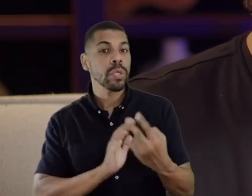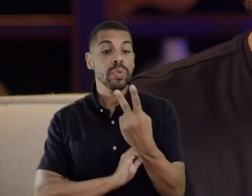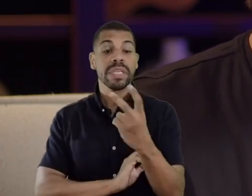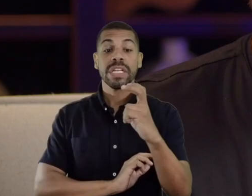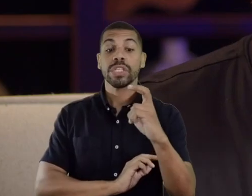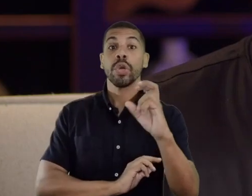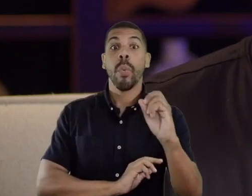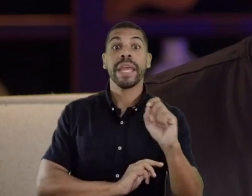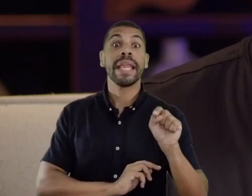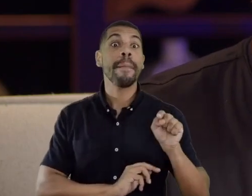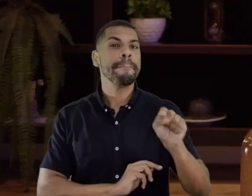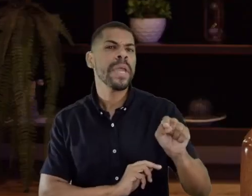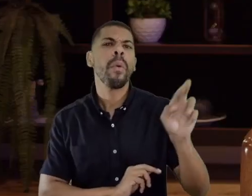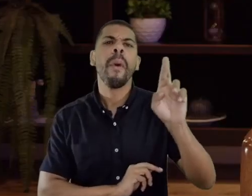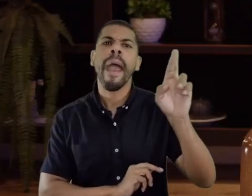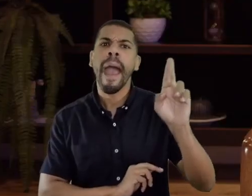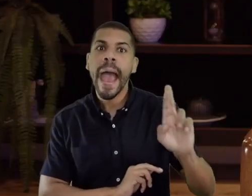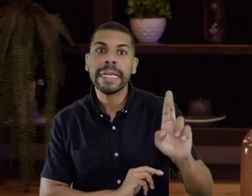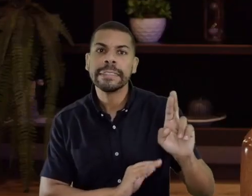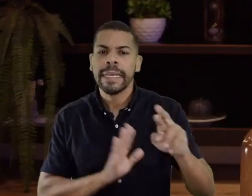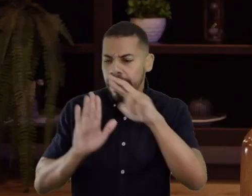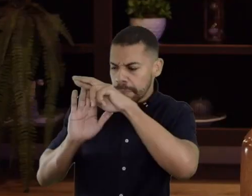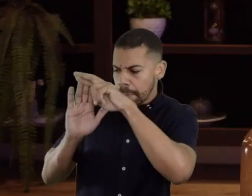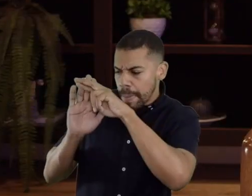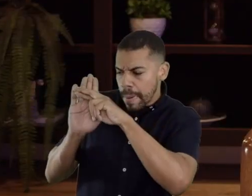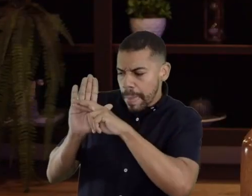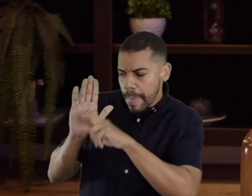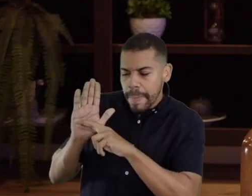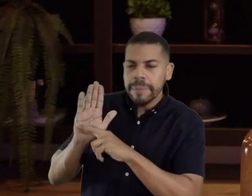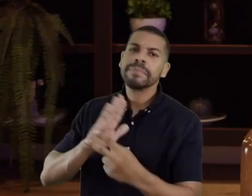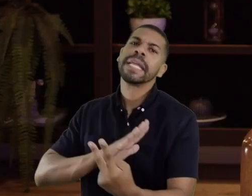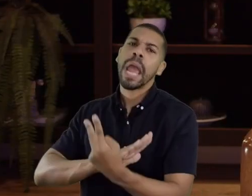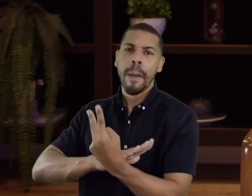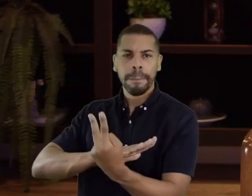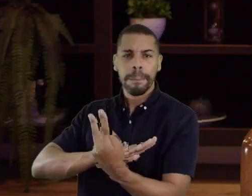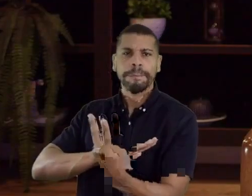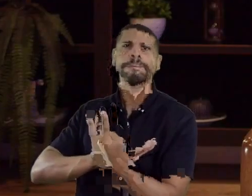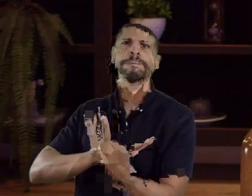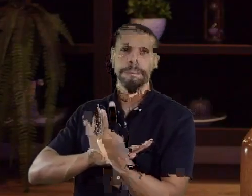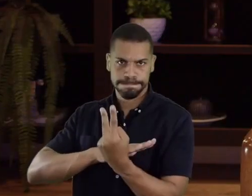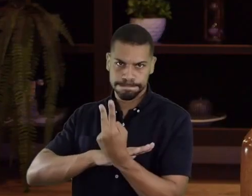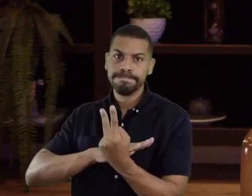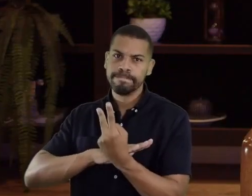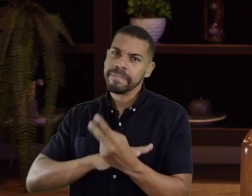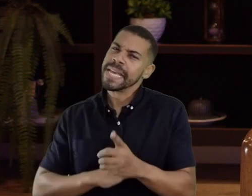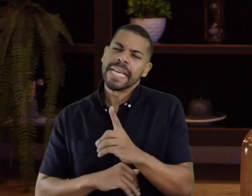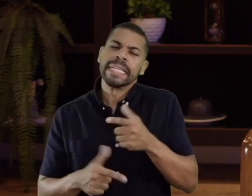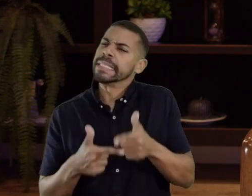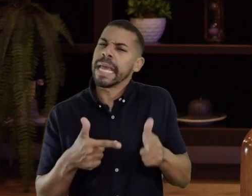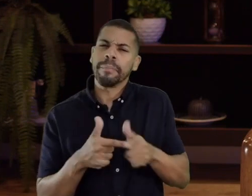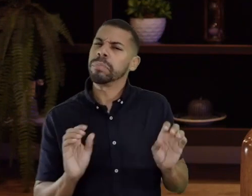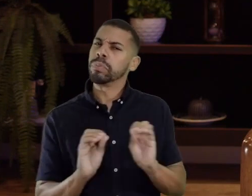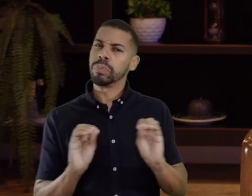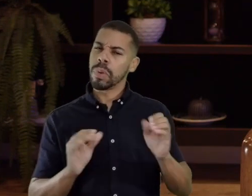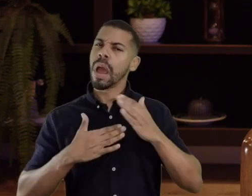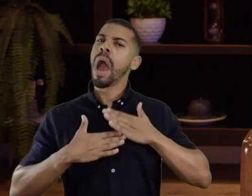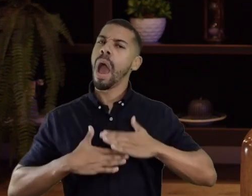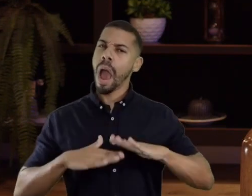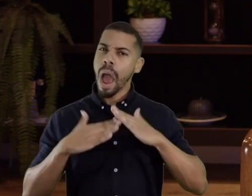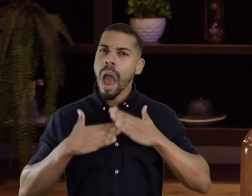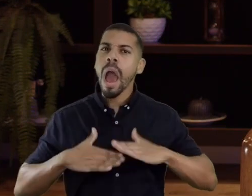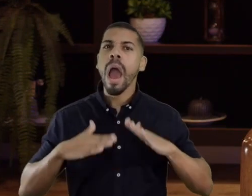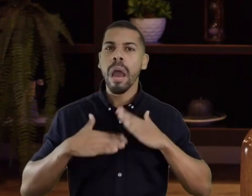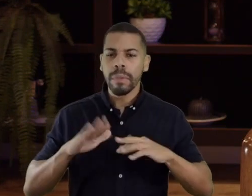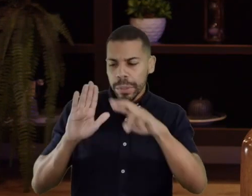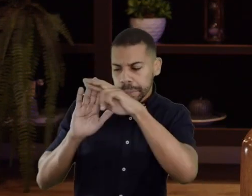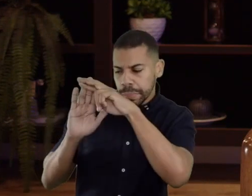uma até o montante 250 milhões tem algumas regrinhas e tal mas aí ele se a é protegida pelo fundo garantidor de crédito sem problema